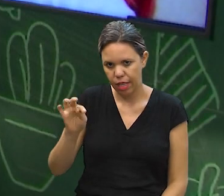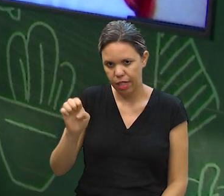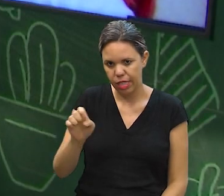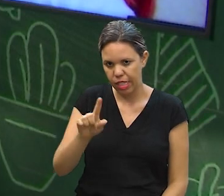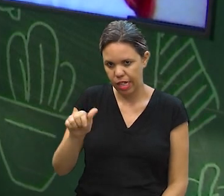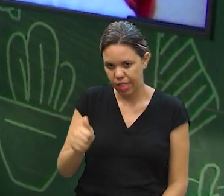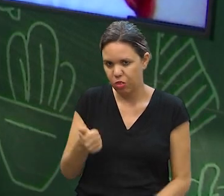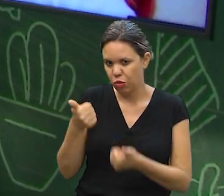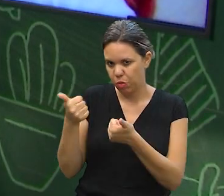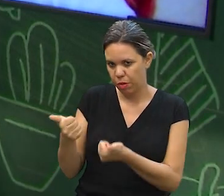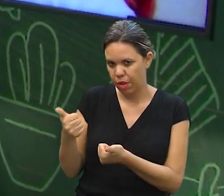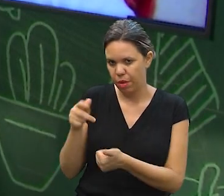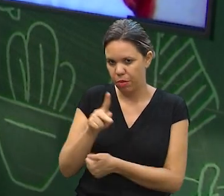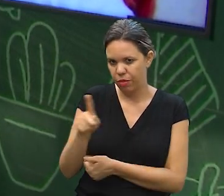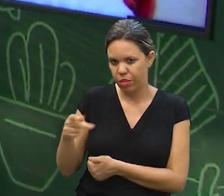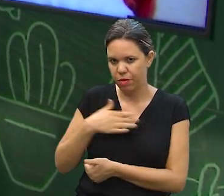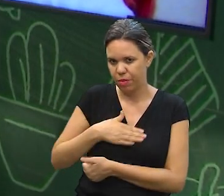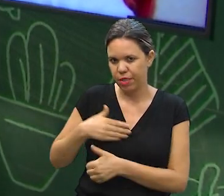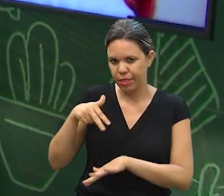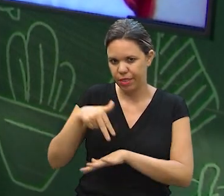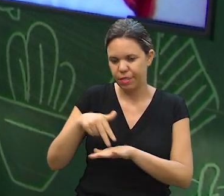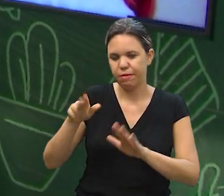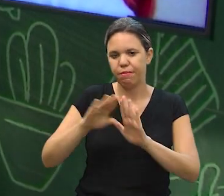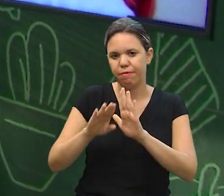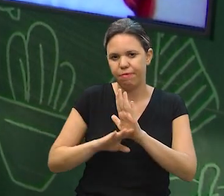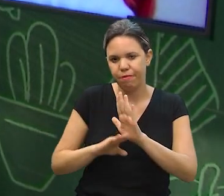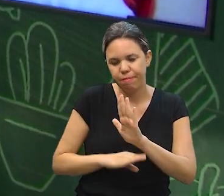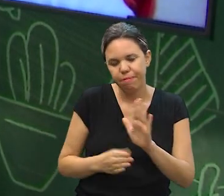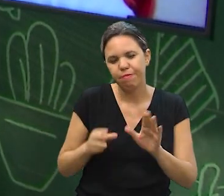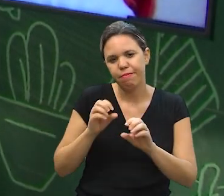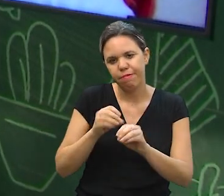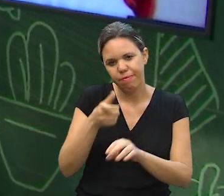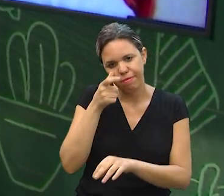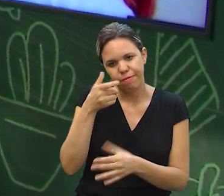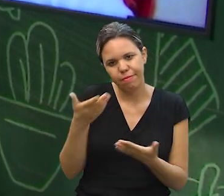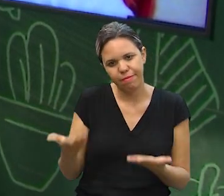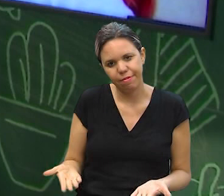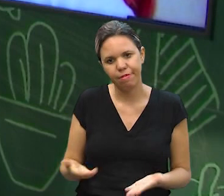senhora, professora? Prazer em tê-la conosco aqui no quadro De Olho na Educação.